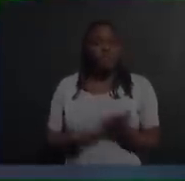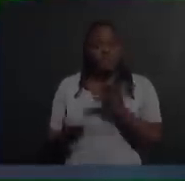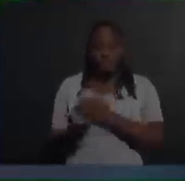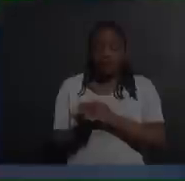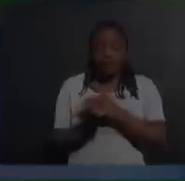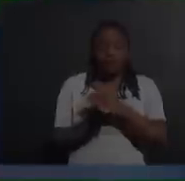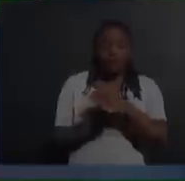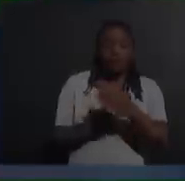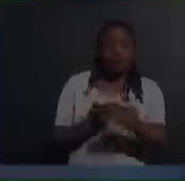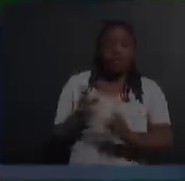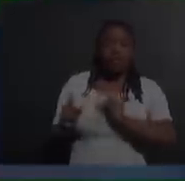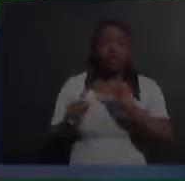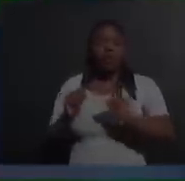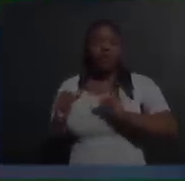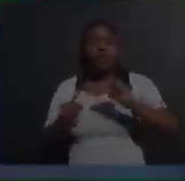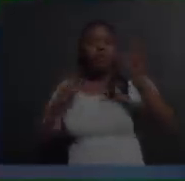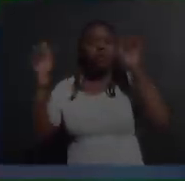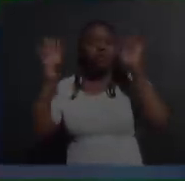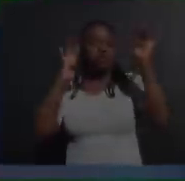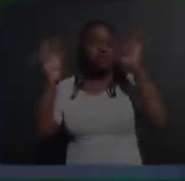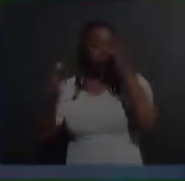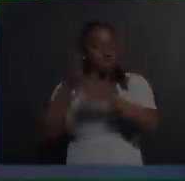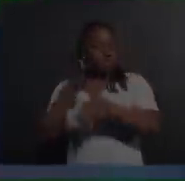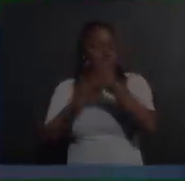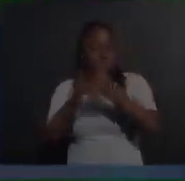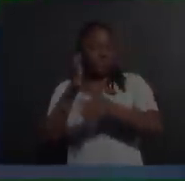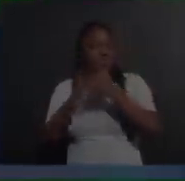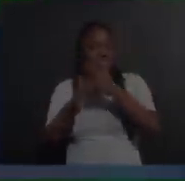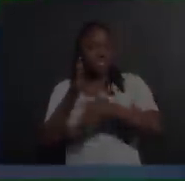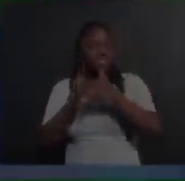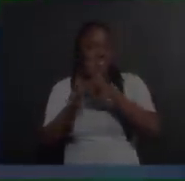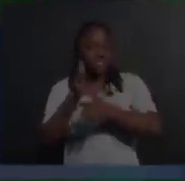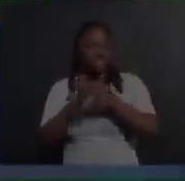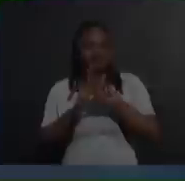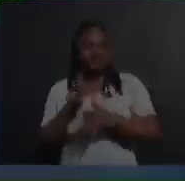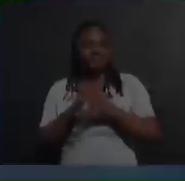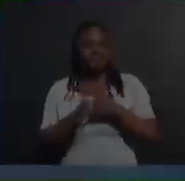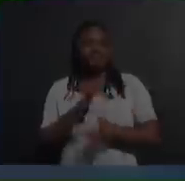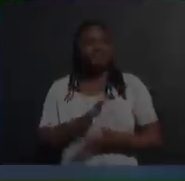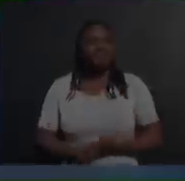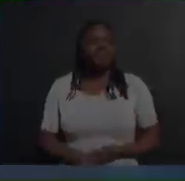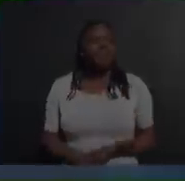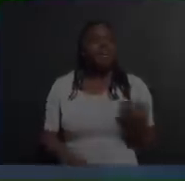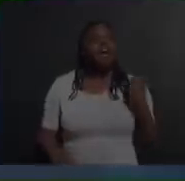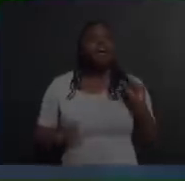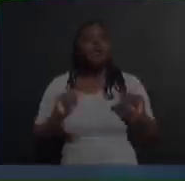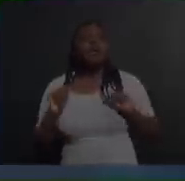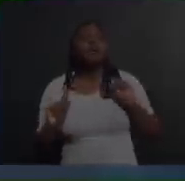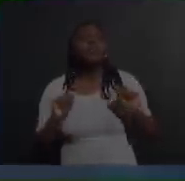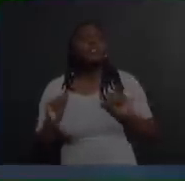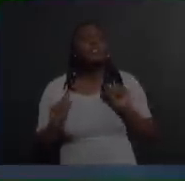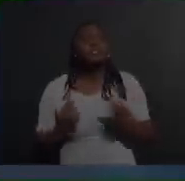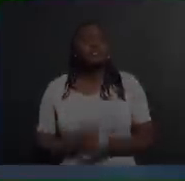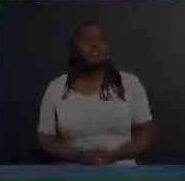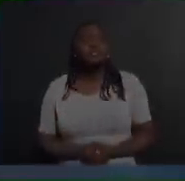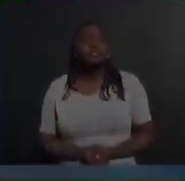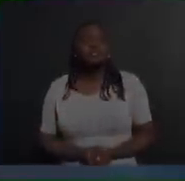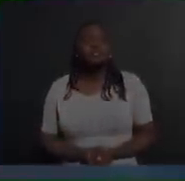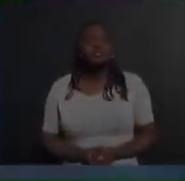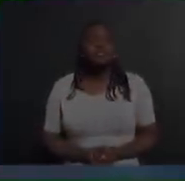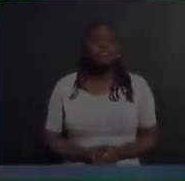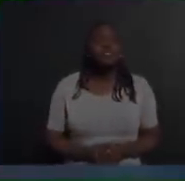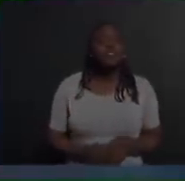a embaçar o sonho do Lucinho, da Mimi e do Davi de andar de balão. O que é embaçar? É